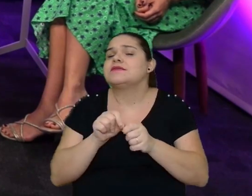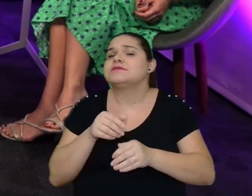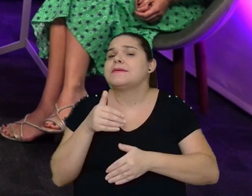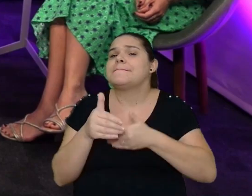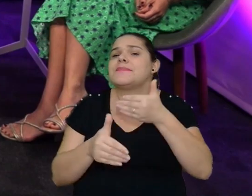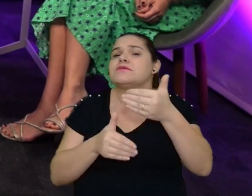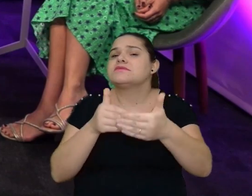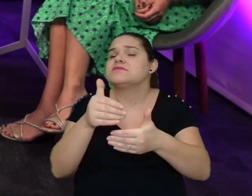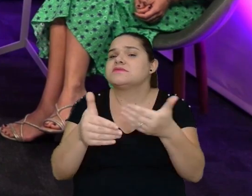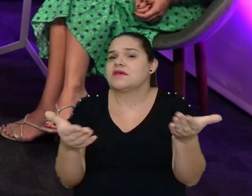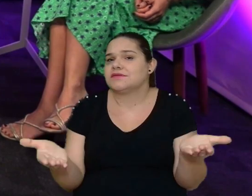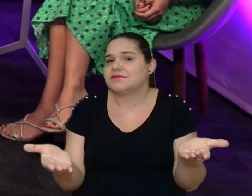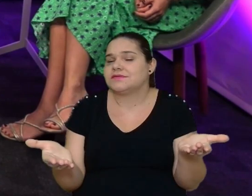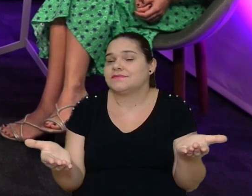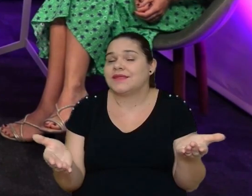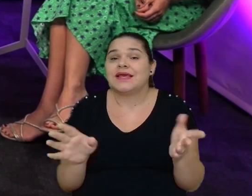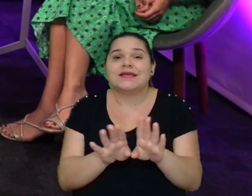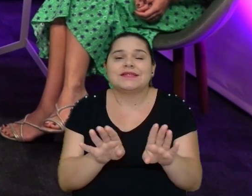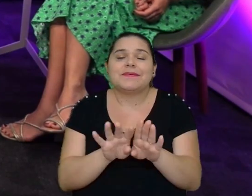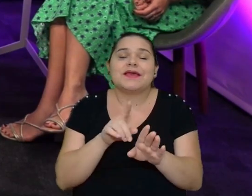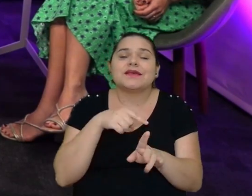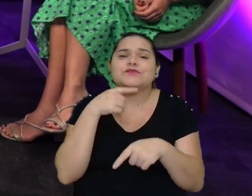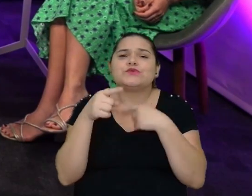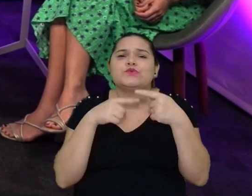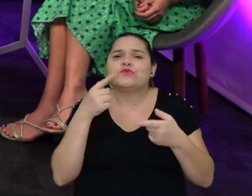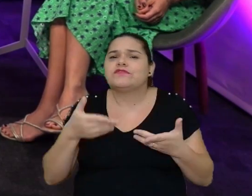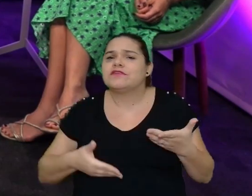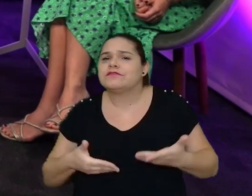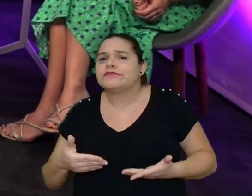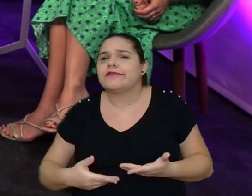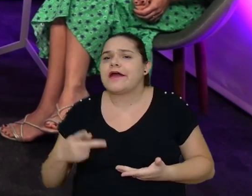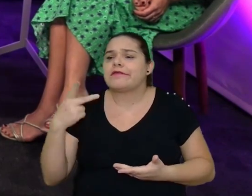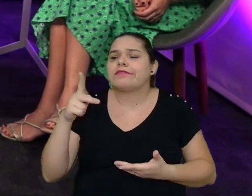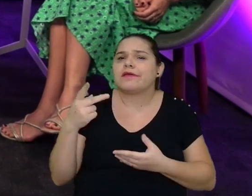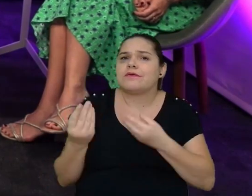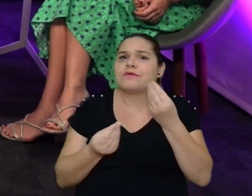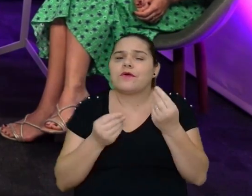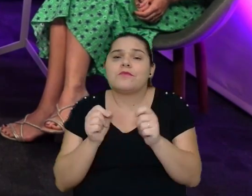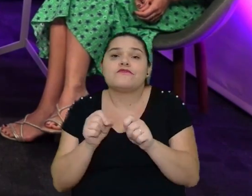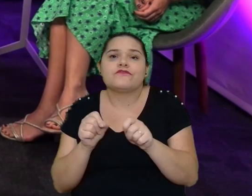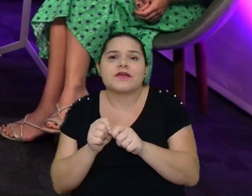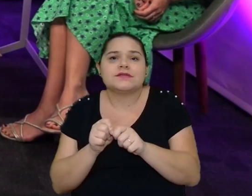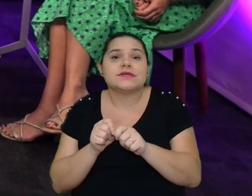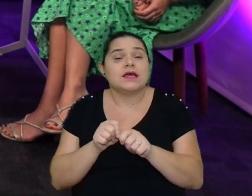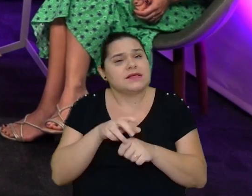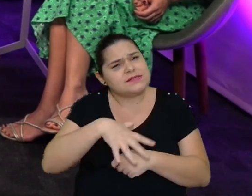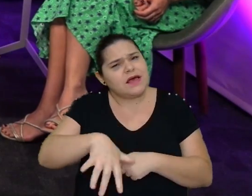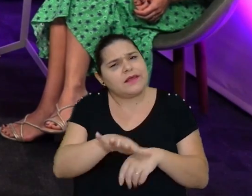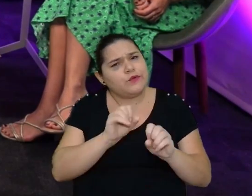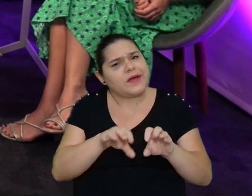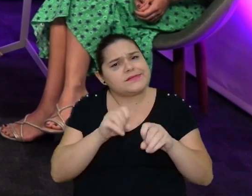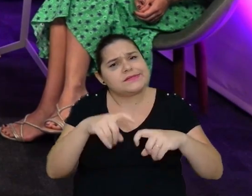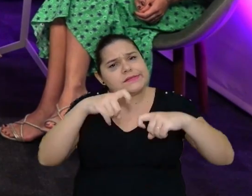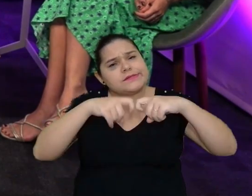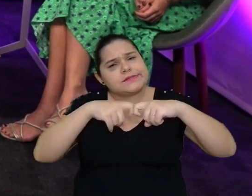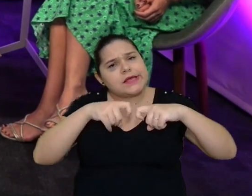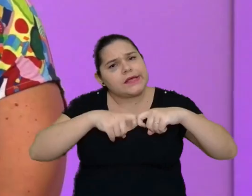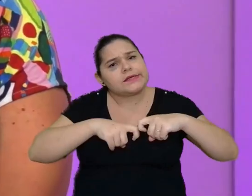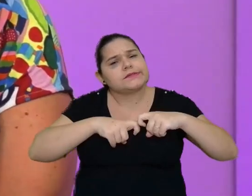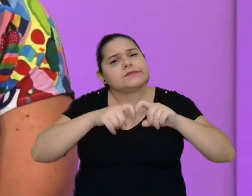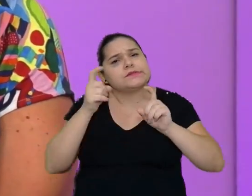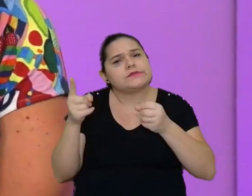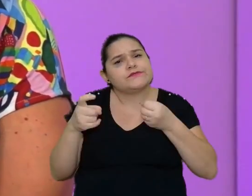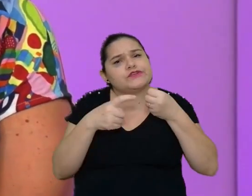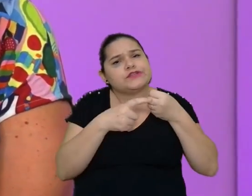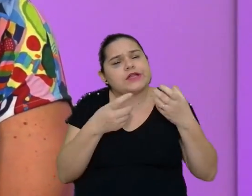até um pouco das dúvidas que surgiram com os funcionários, como que vocês trataram essa parte de educação mesmo sobre sexualidade e fertilidade. Eu acho